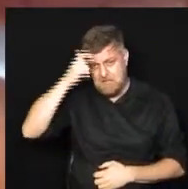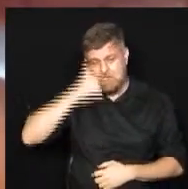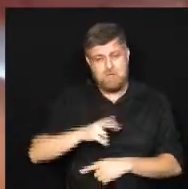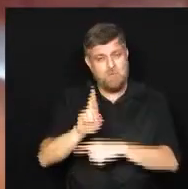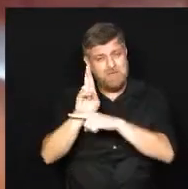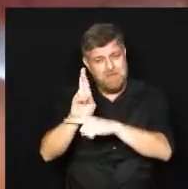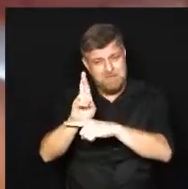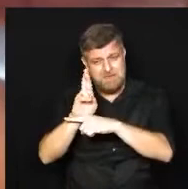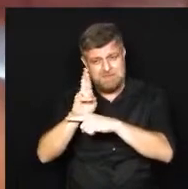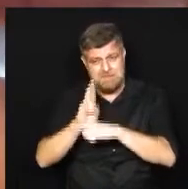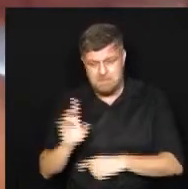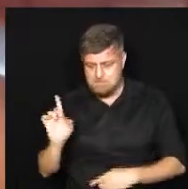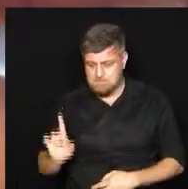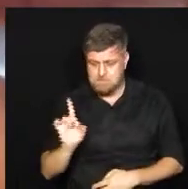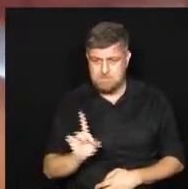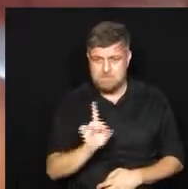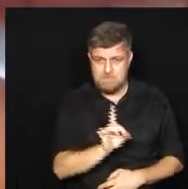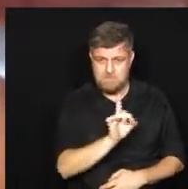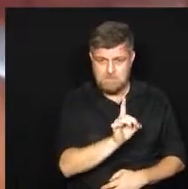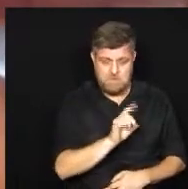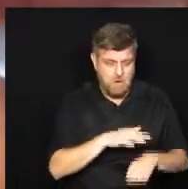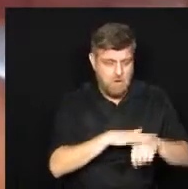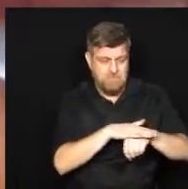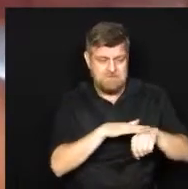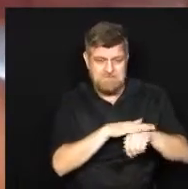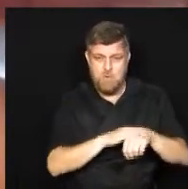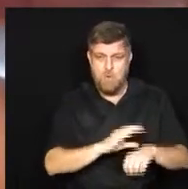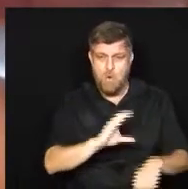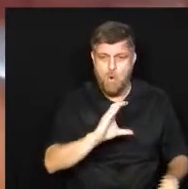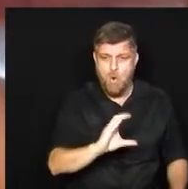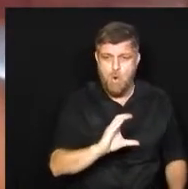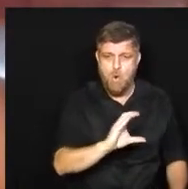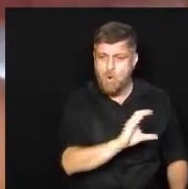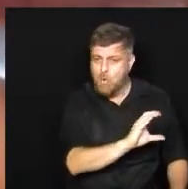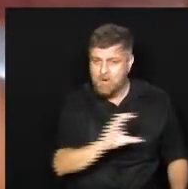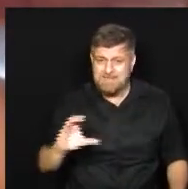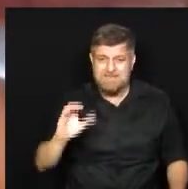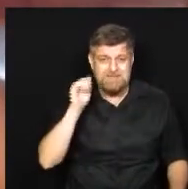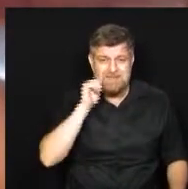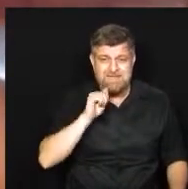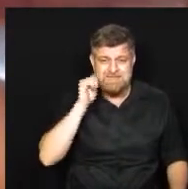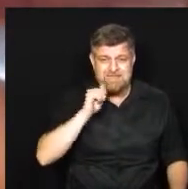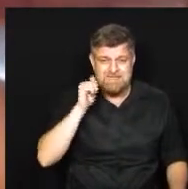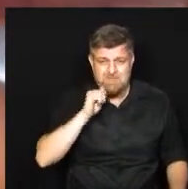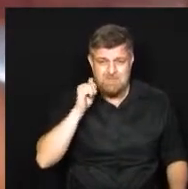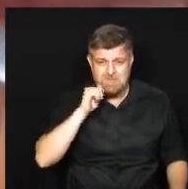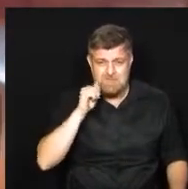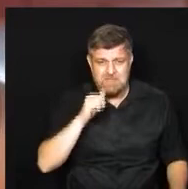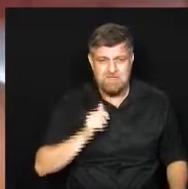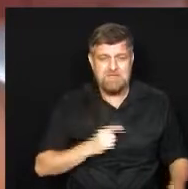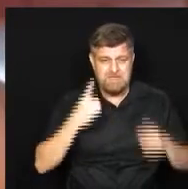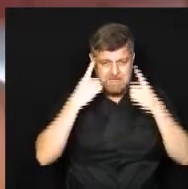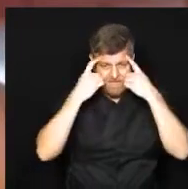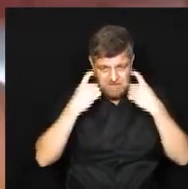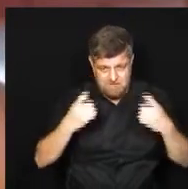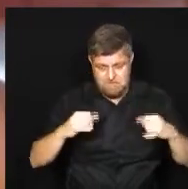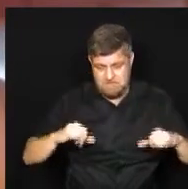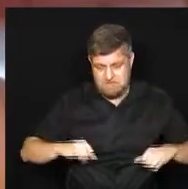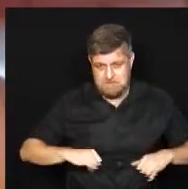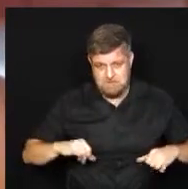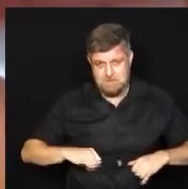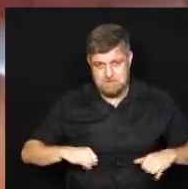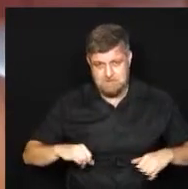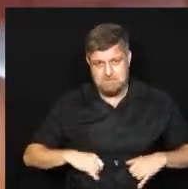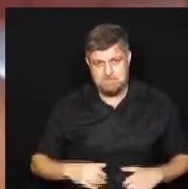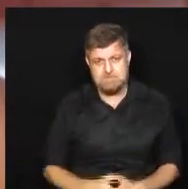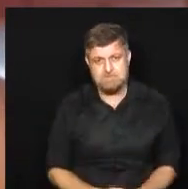Mulher para dialogar com o COMESP, que é a Coordenadoria da Mulher em Situação de Violência,